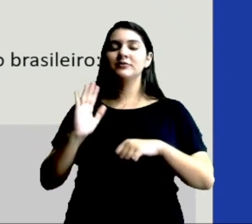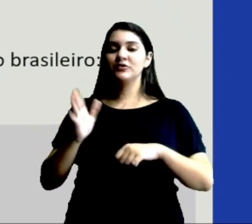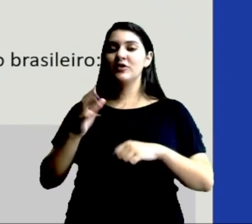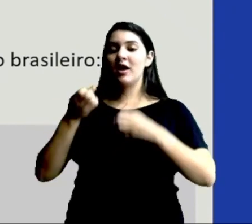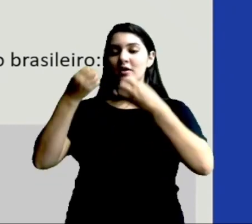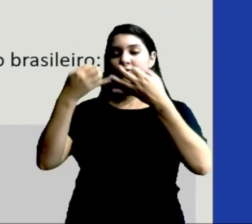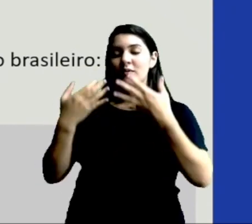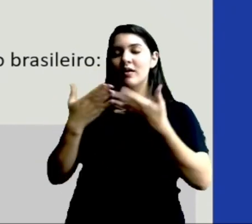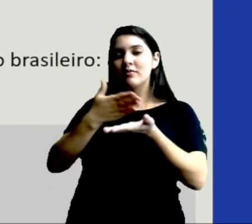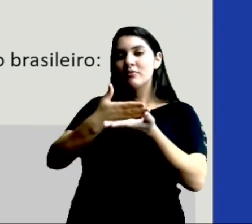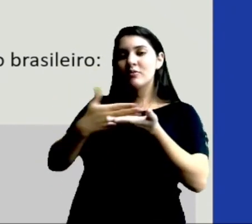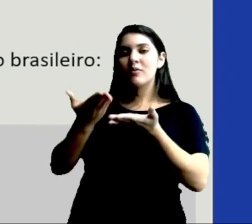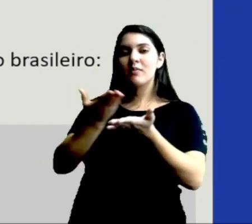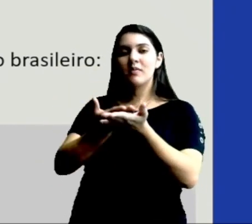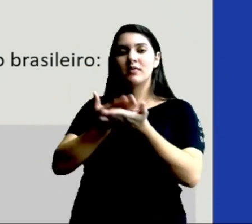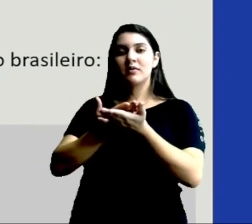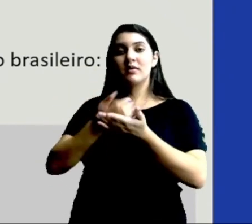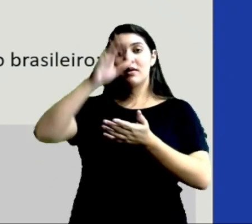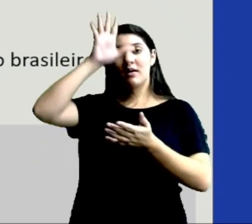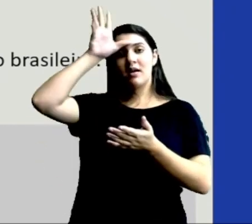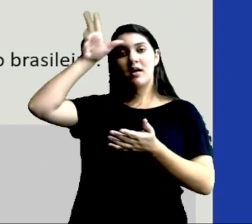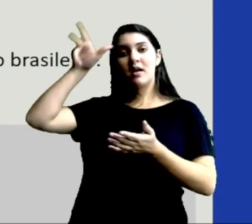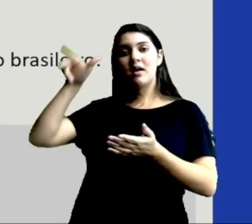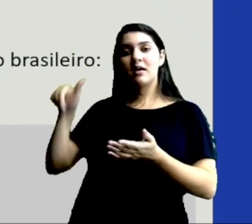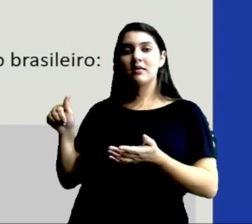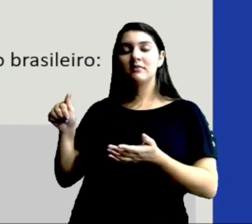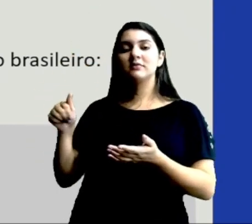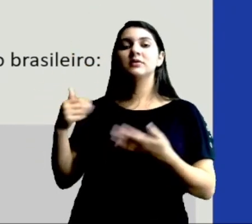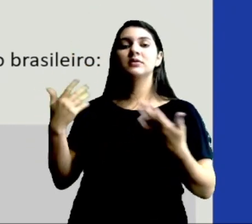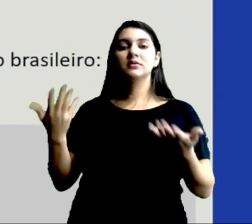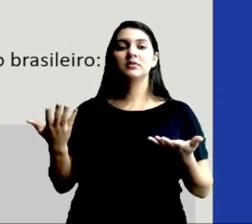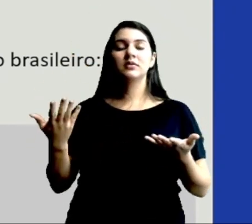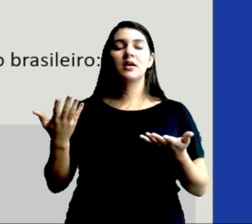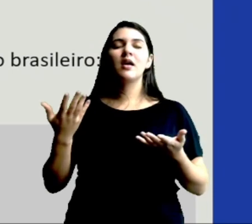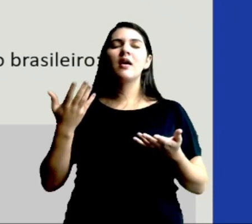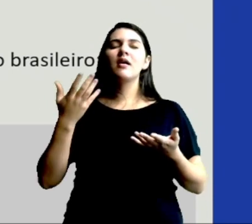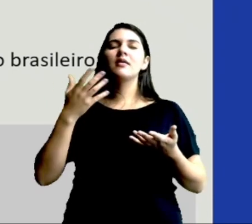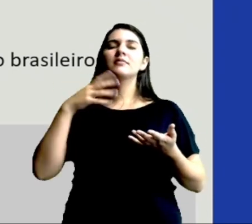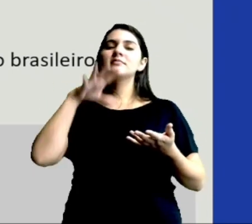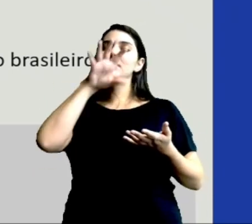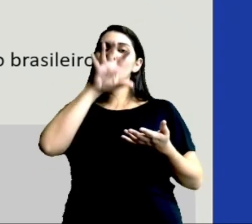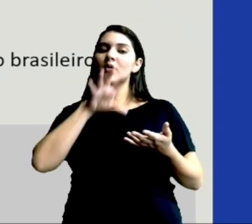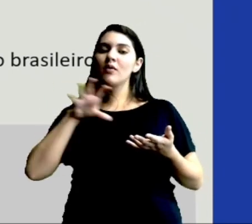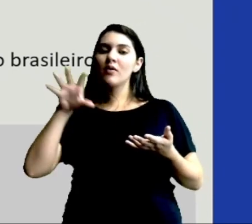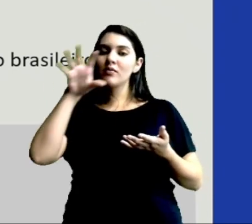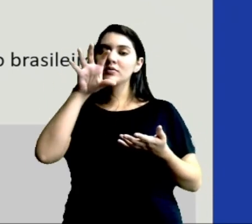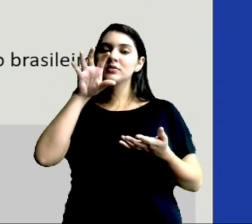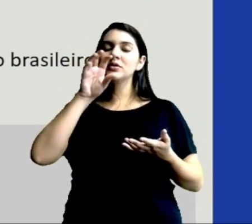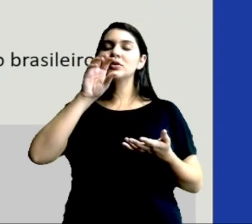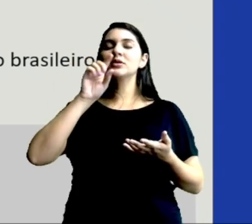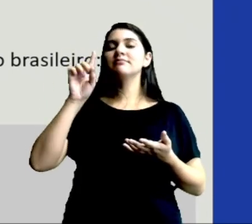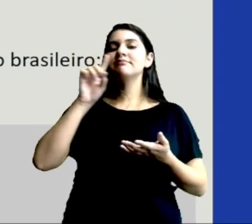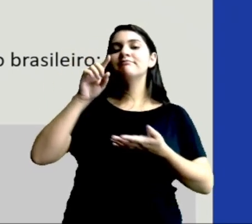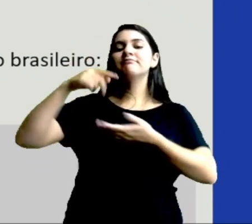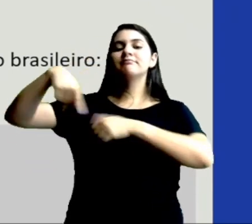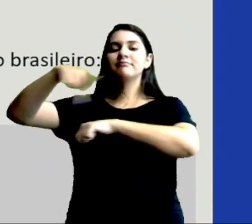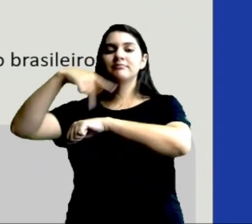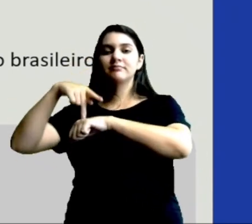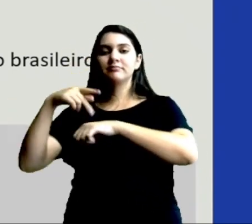no comecinho da aula. A África, ela é um continente e não um país?